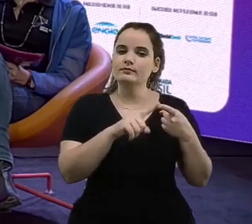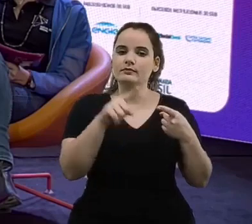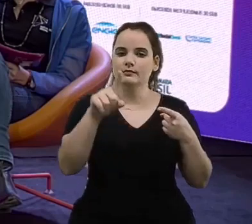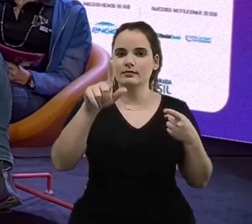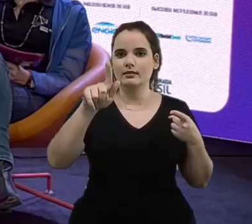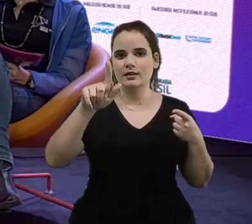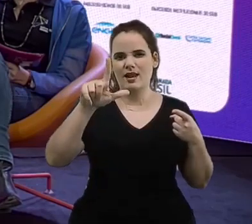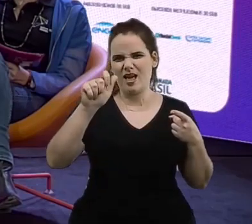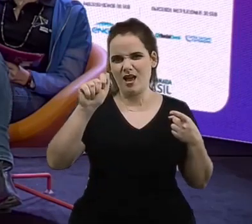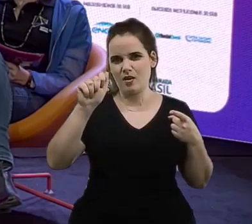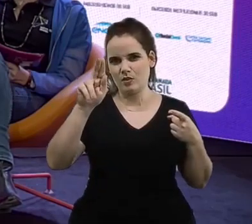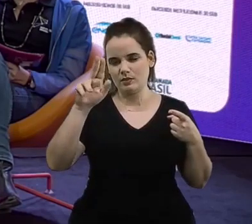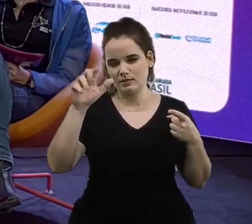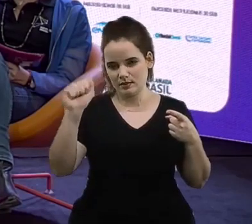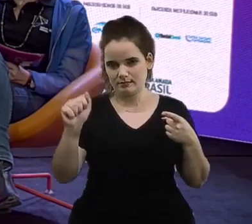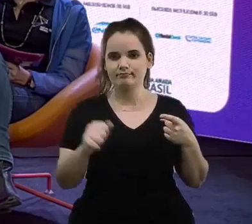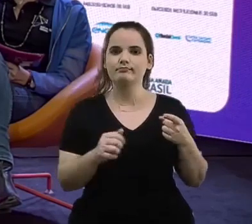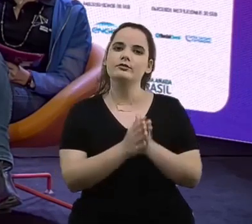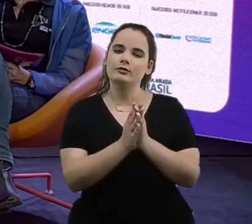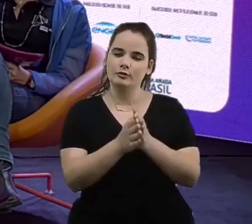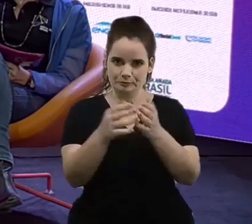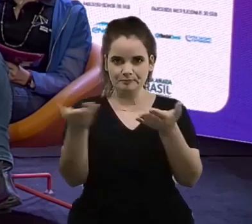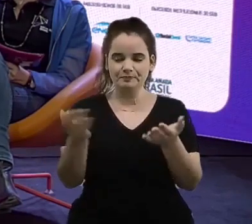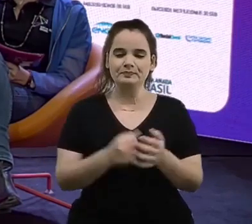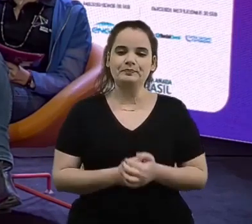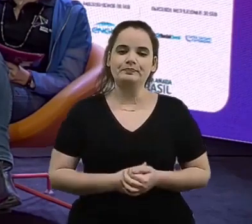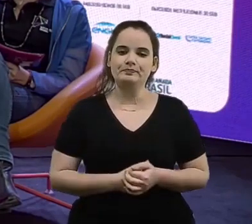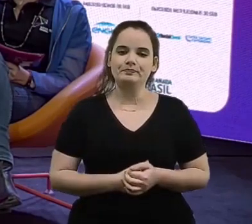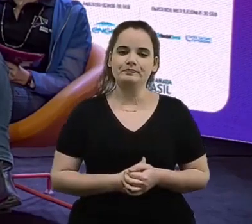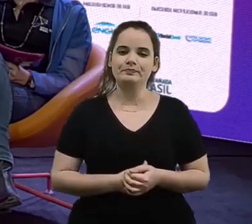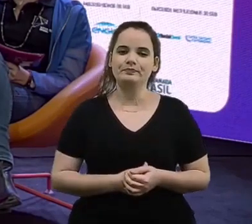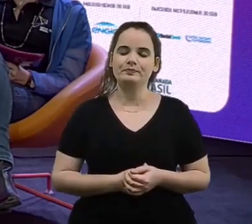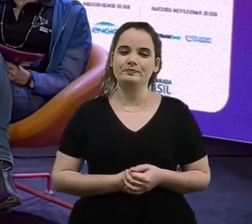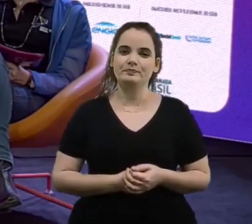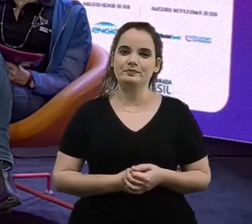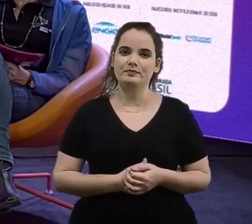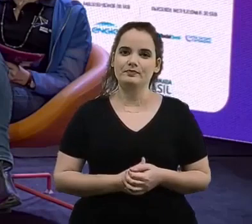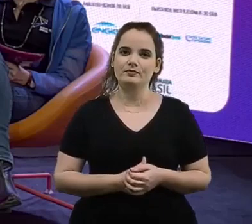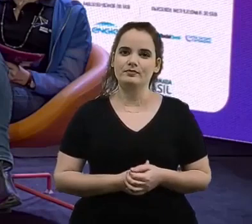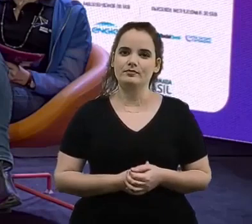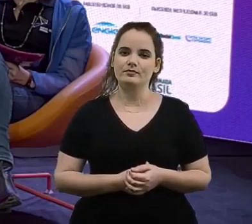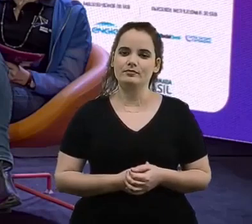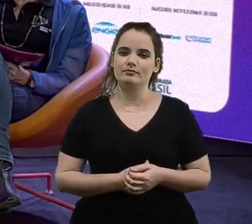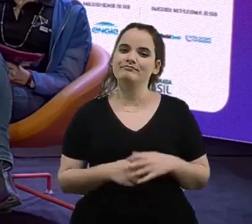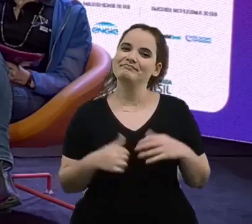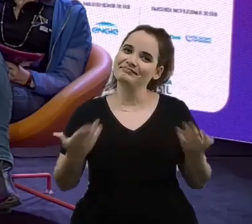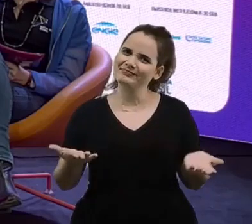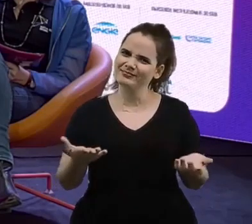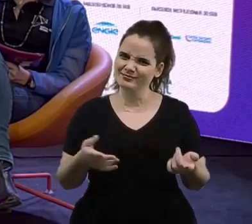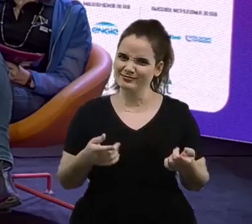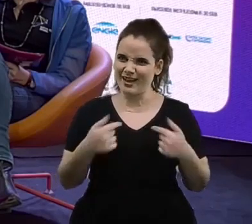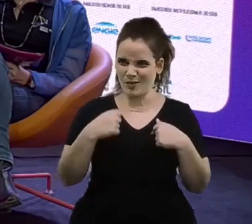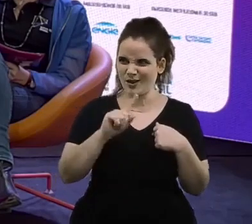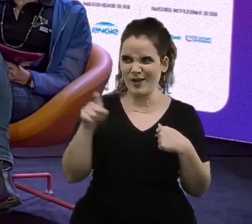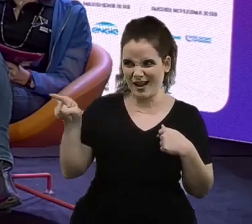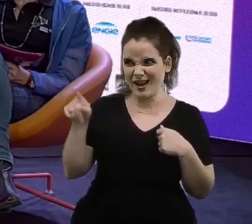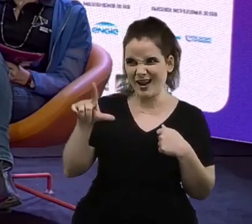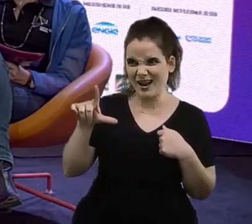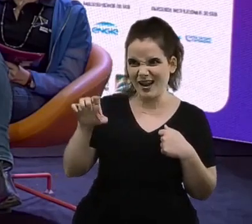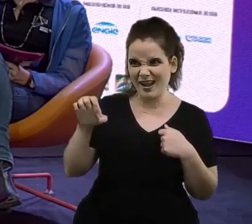pela nossa renda renascença, que é bem forte aqui na nossa cultura estadual, né? Então, esse processo artesanal,